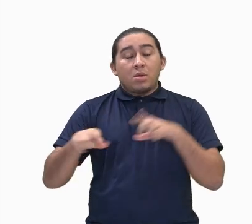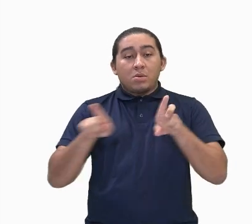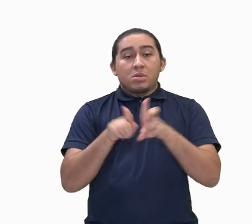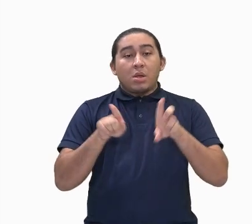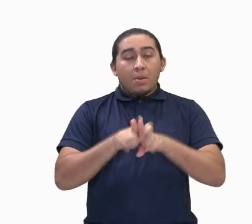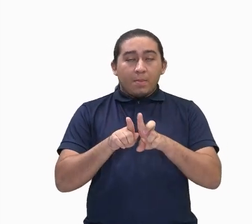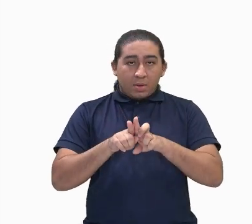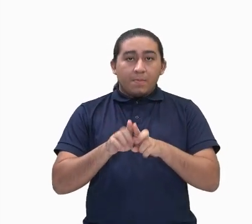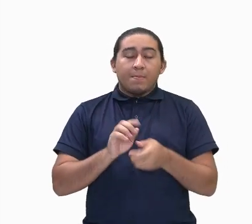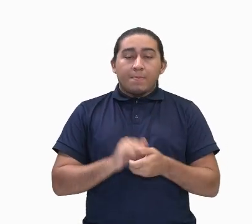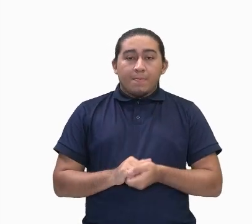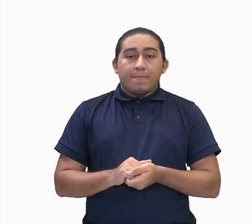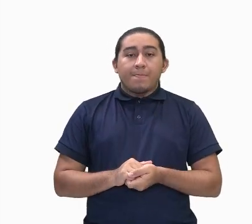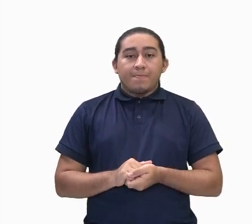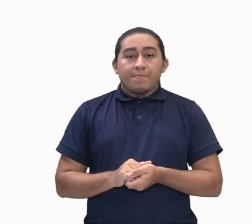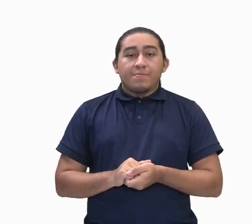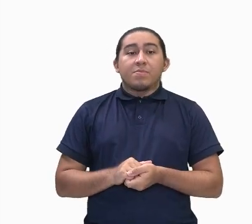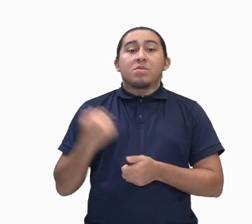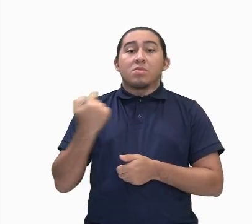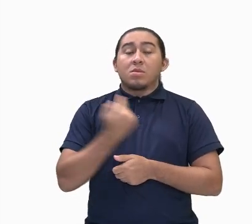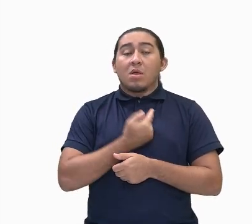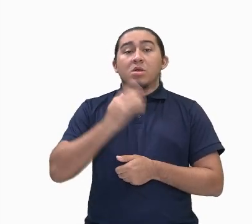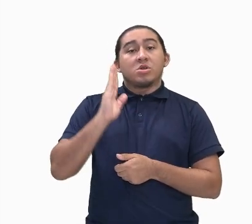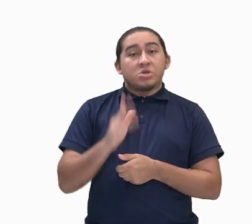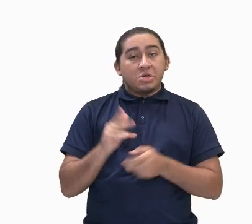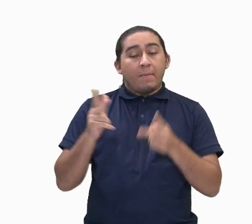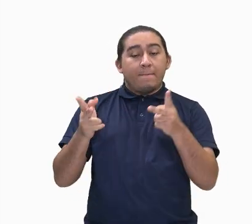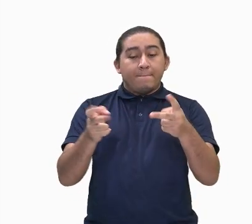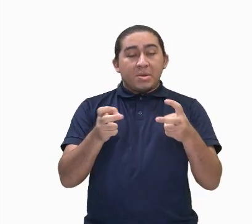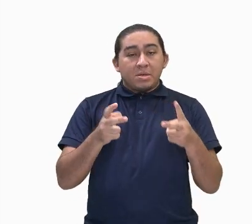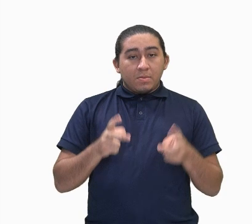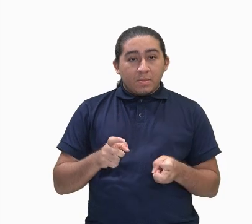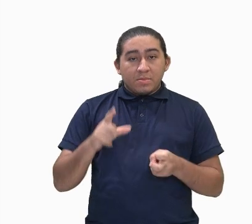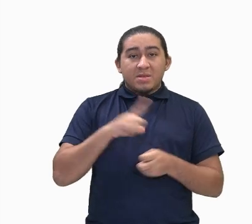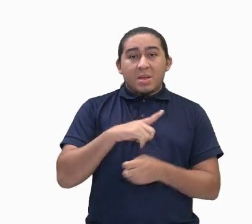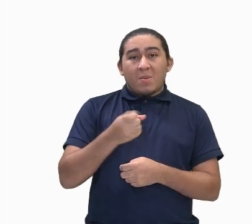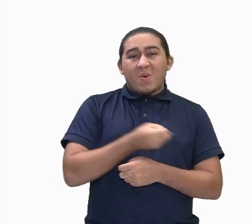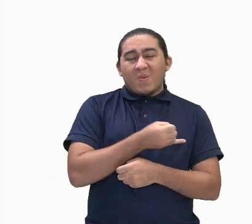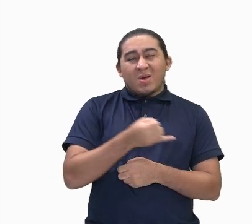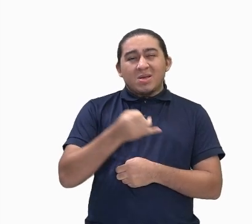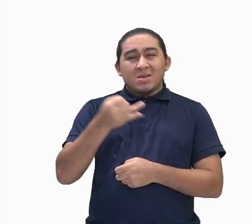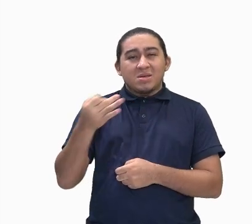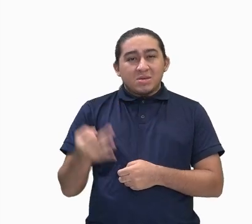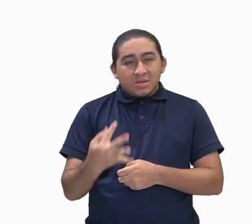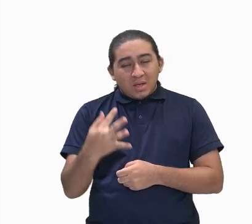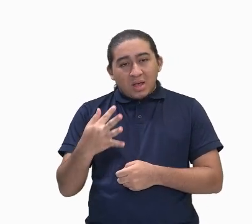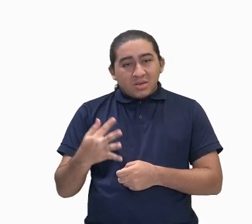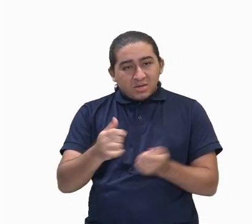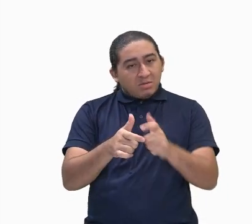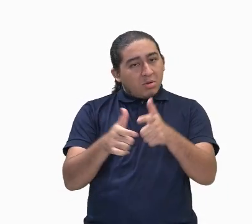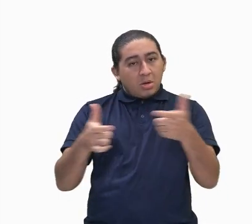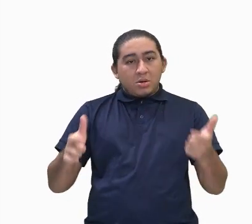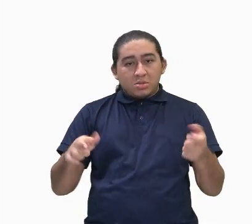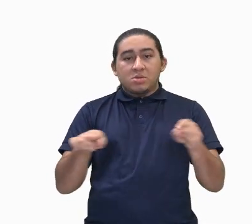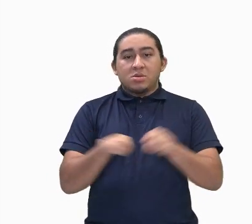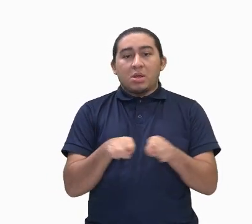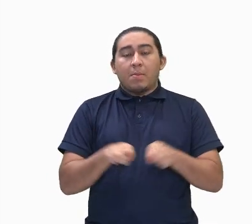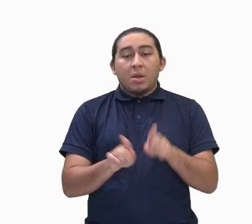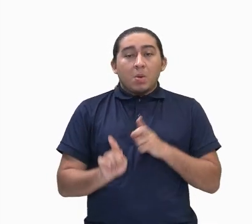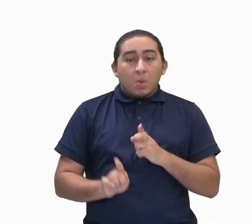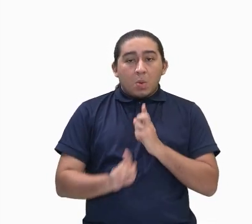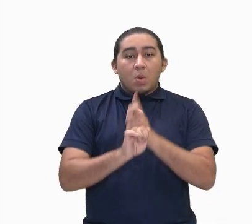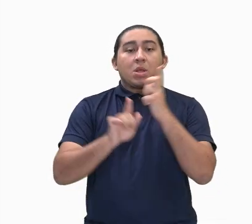regeneração. Então, olha só, como a gente já observou, né, existe uma grande quantidade dessas células do tecido epitelial e elas encontram-se